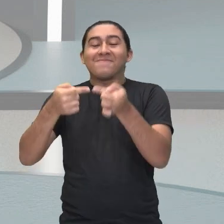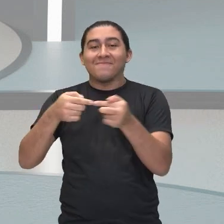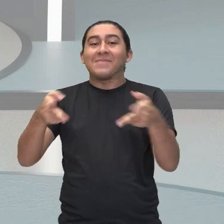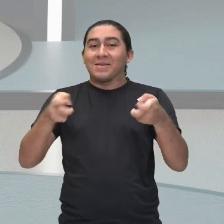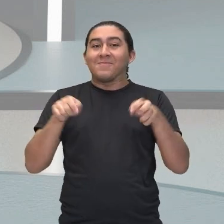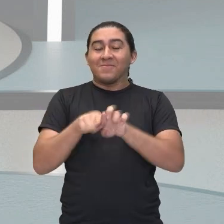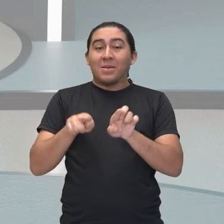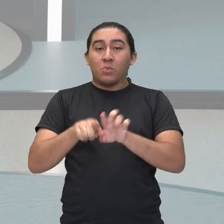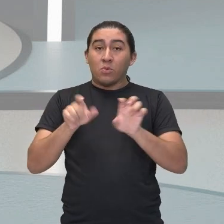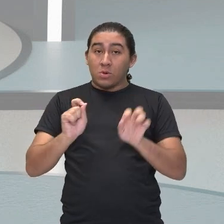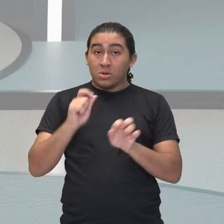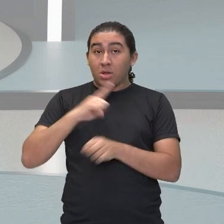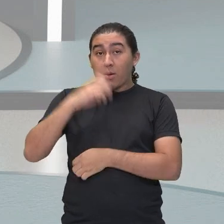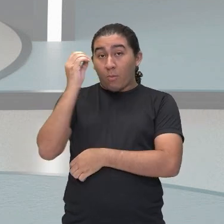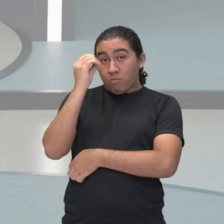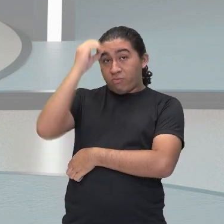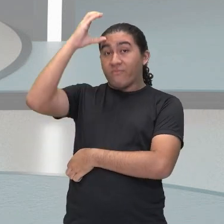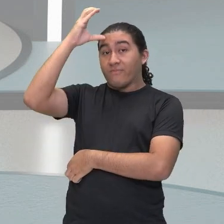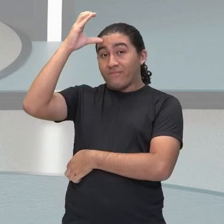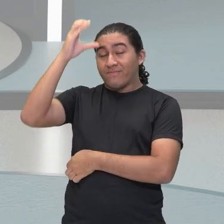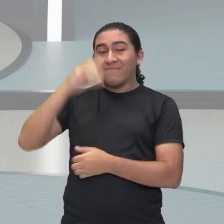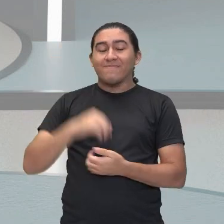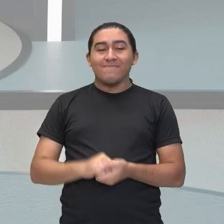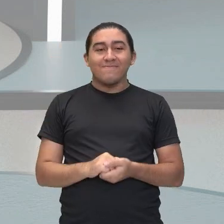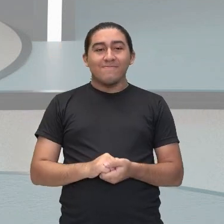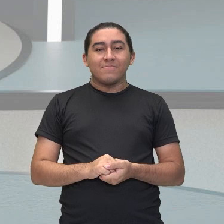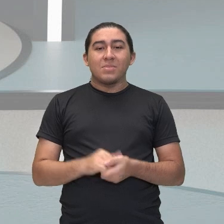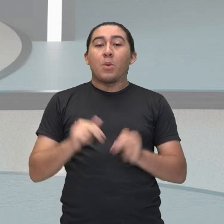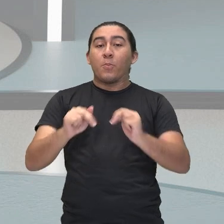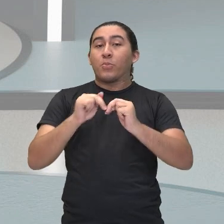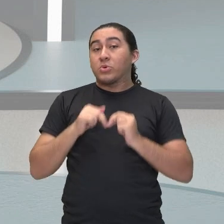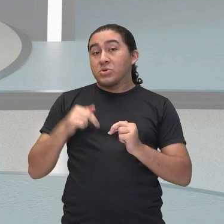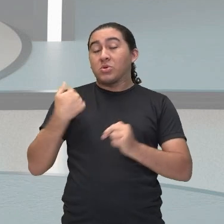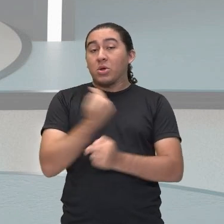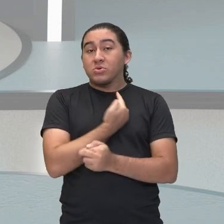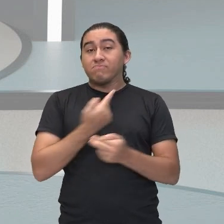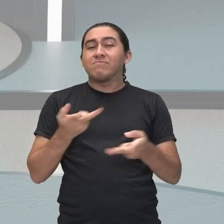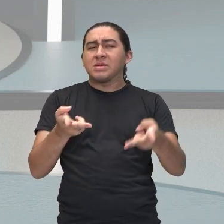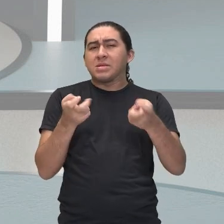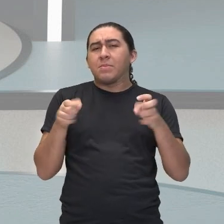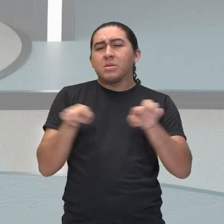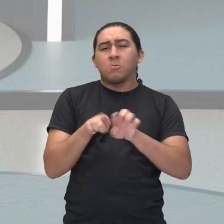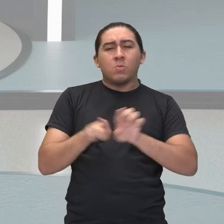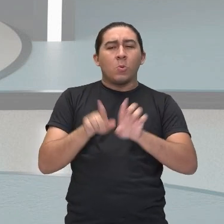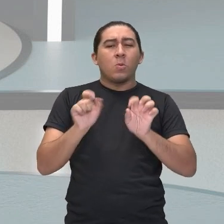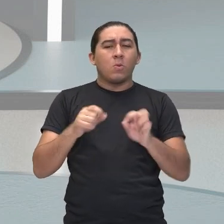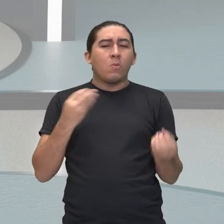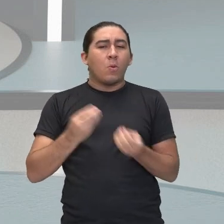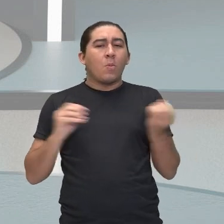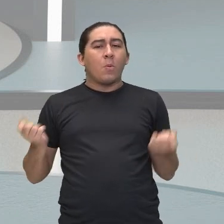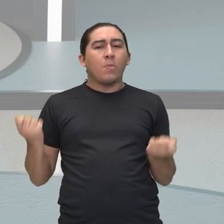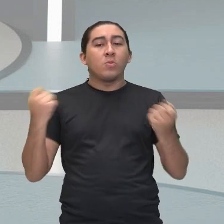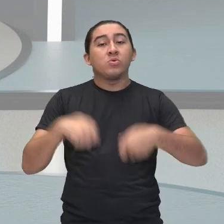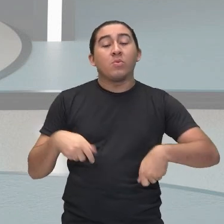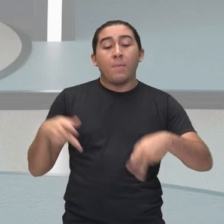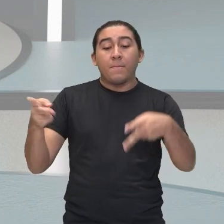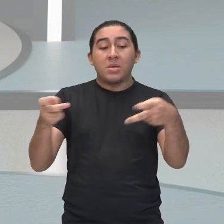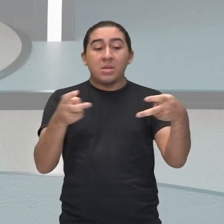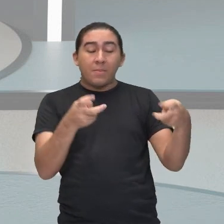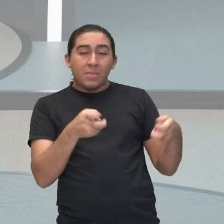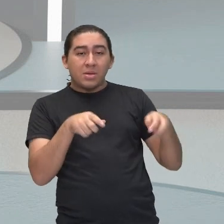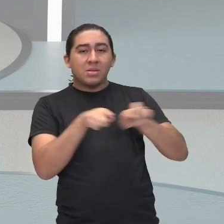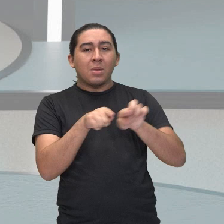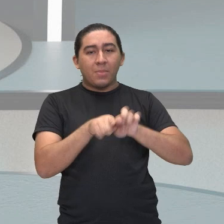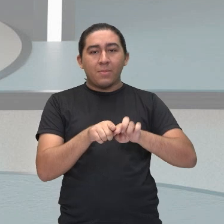mar de conhecimento. E dessa forma percebemos como aqui é possível ver no homem